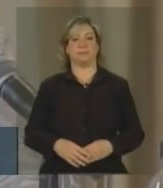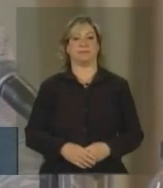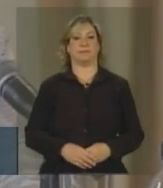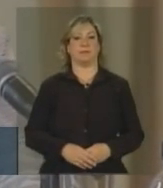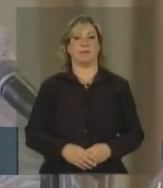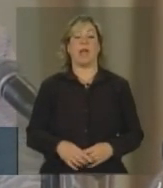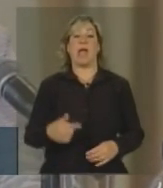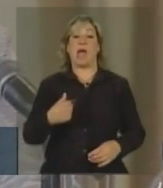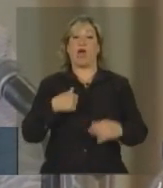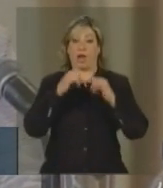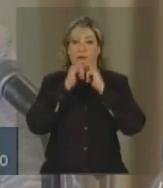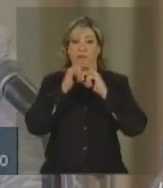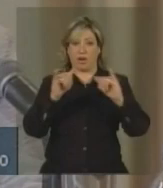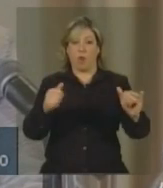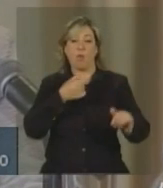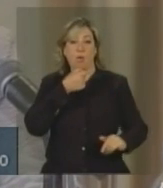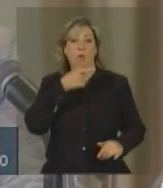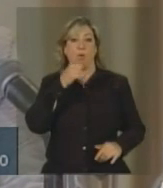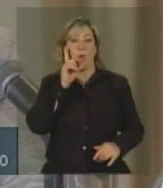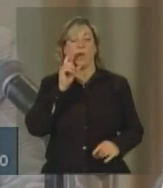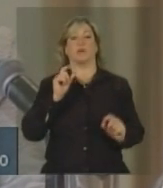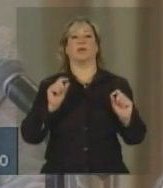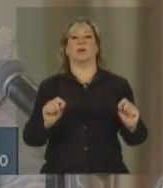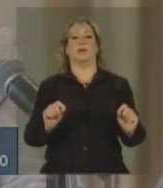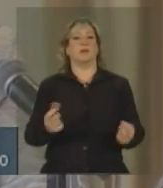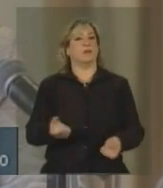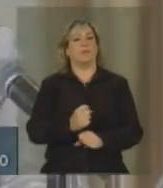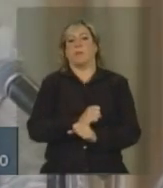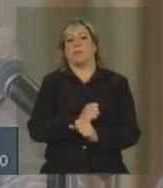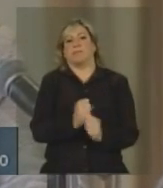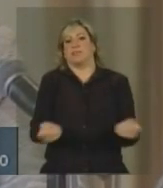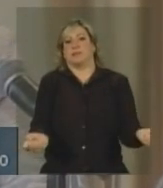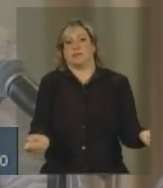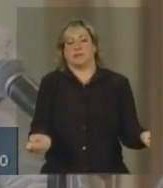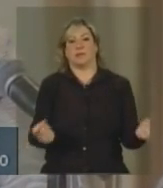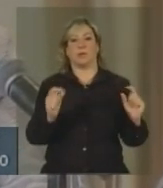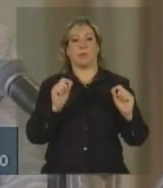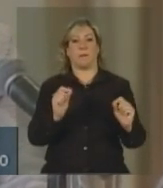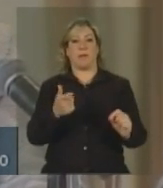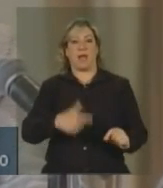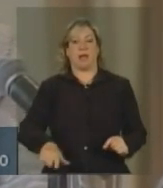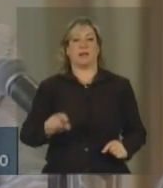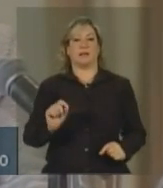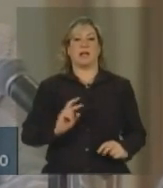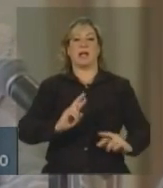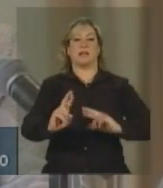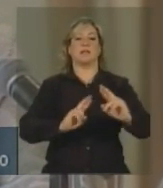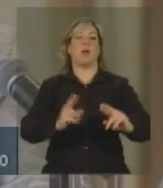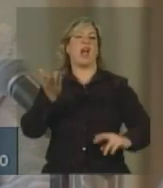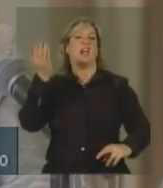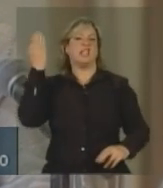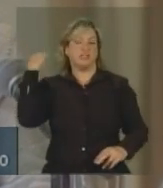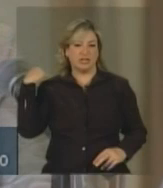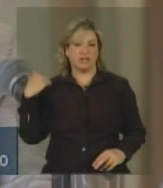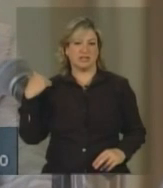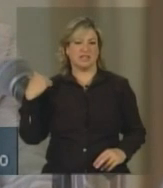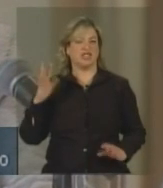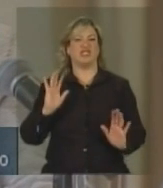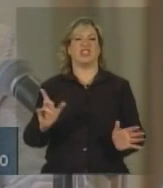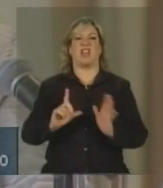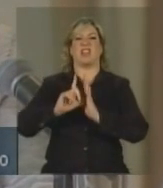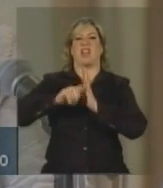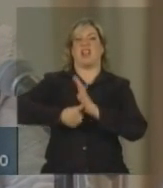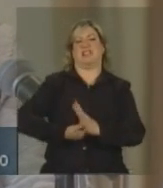Eu disse ontem que não é possível mais dar respostas antigas e velhas e